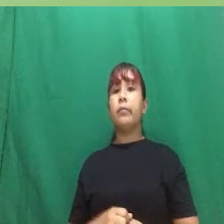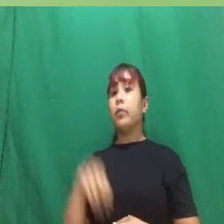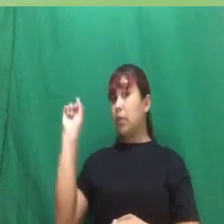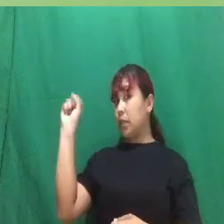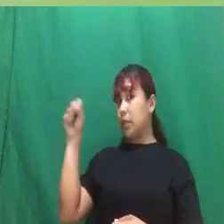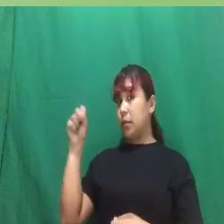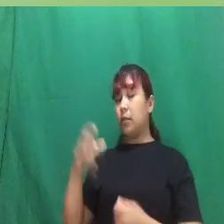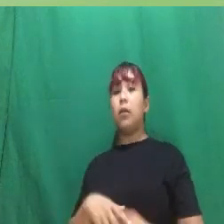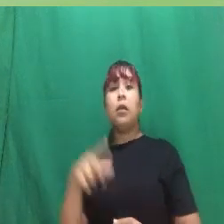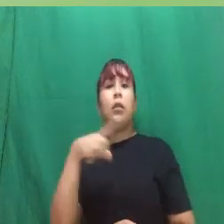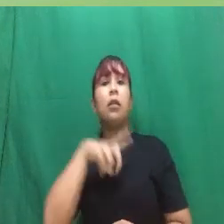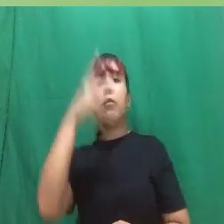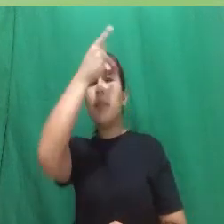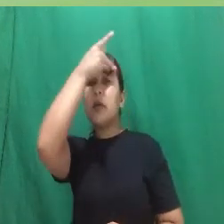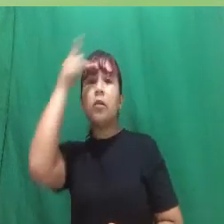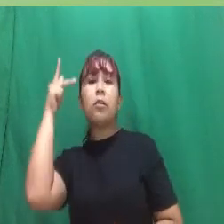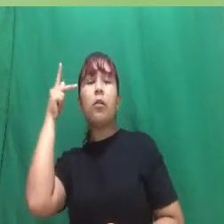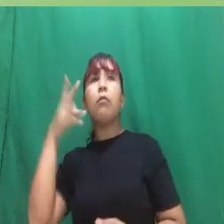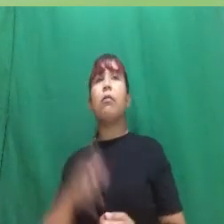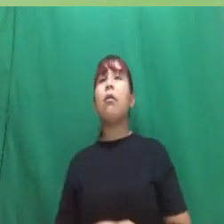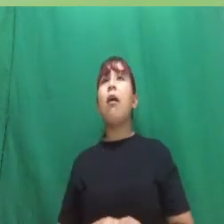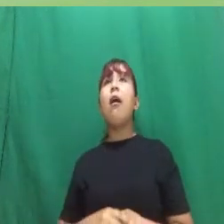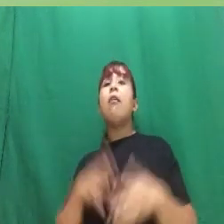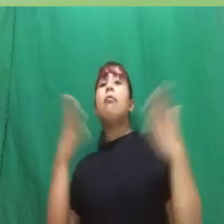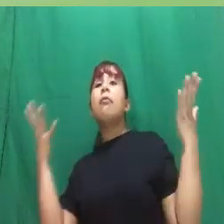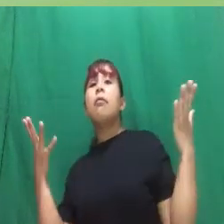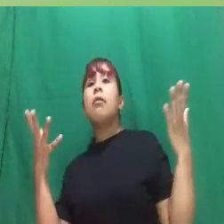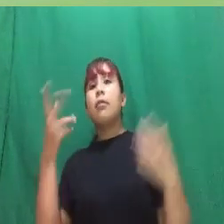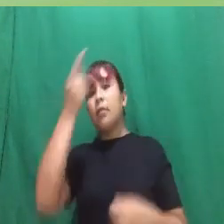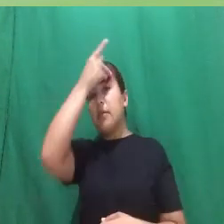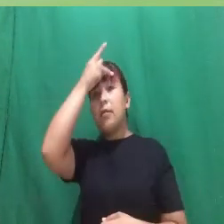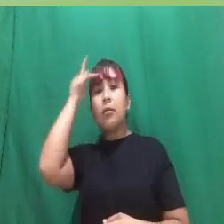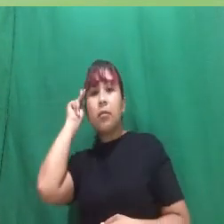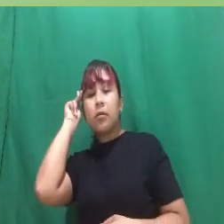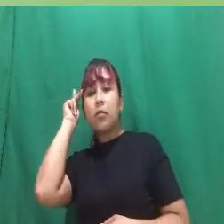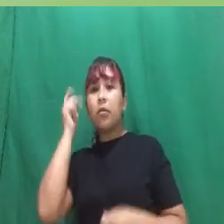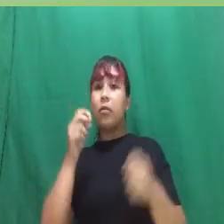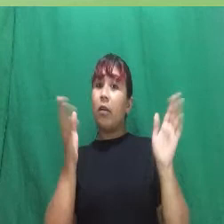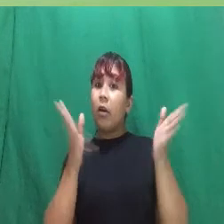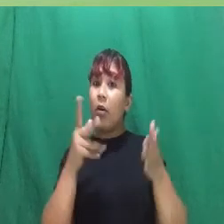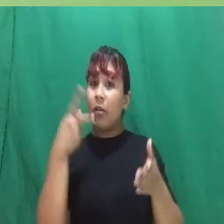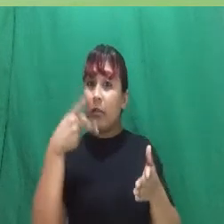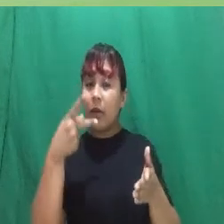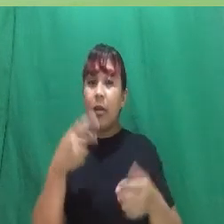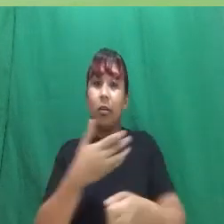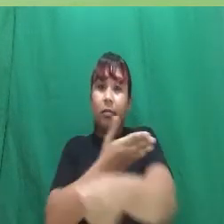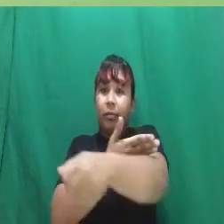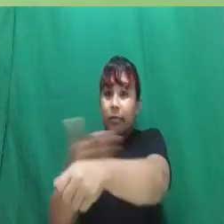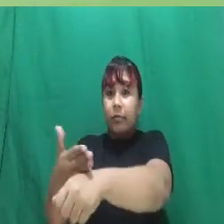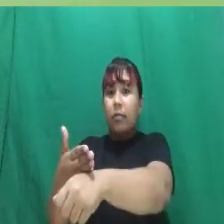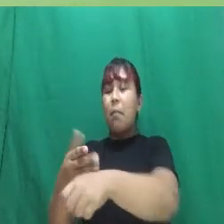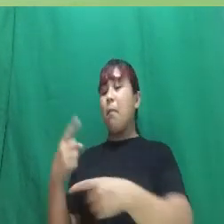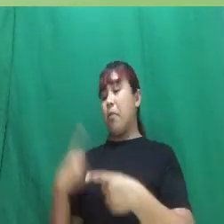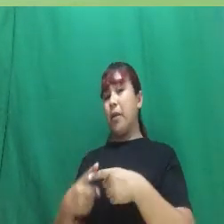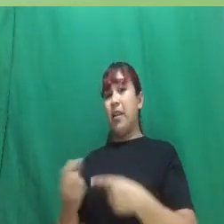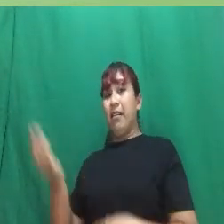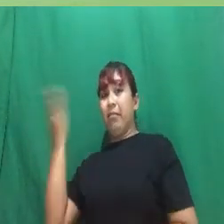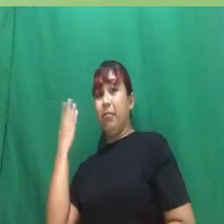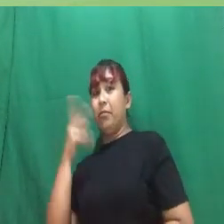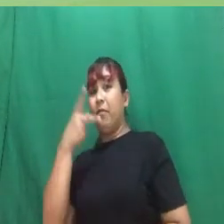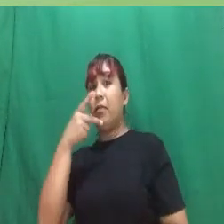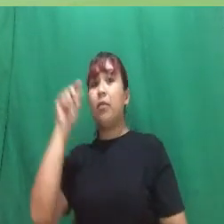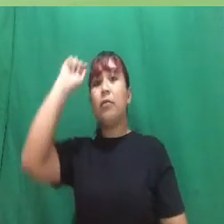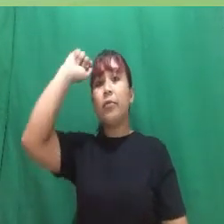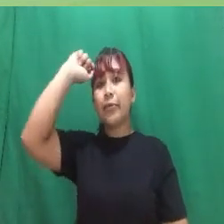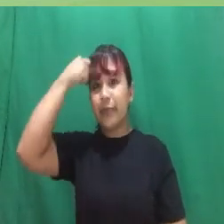do distanciamento social, da desigualdade para com negros é marcante, é gritante. Precisamos